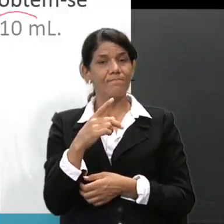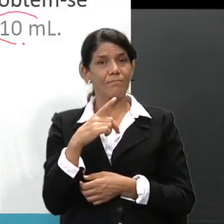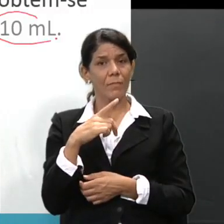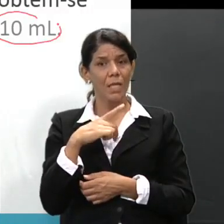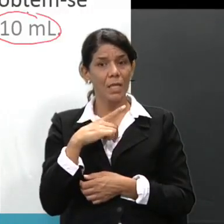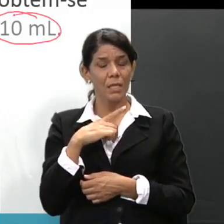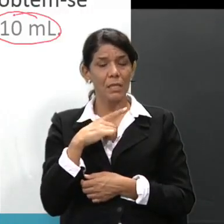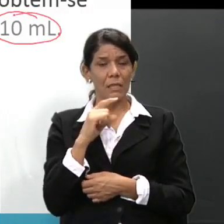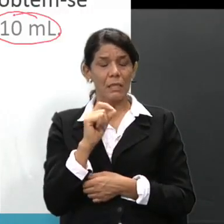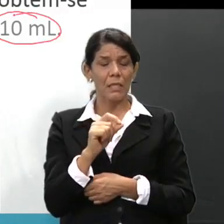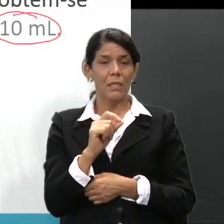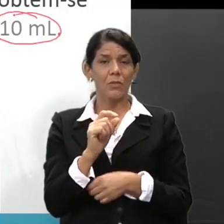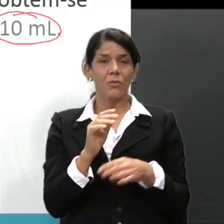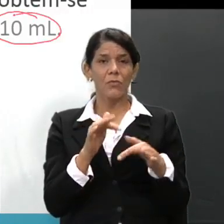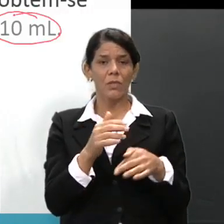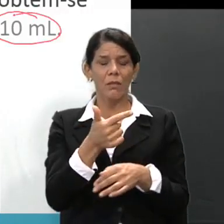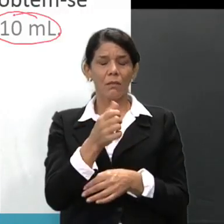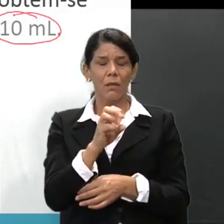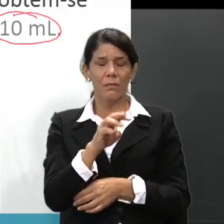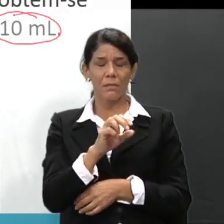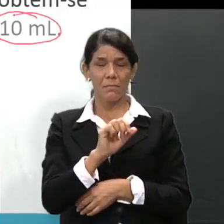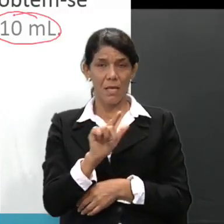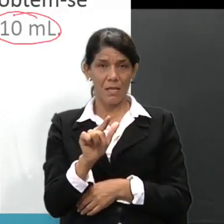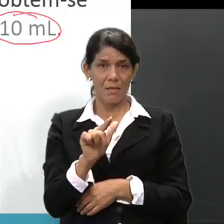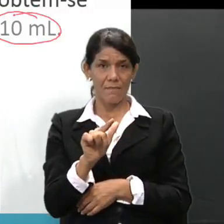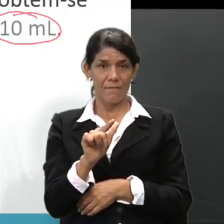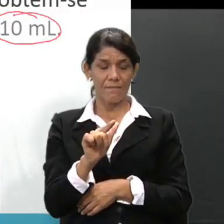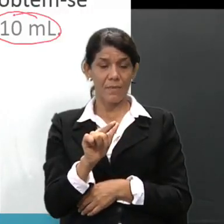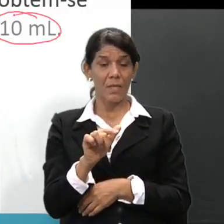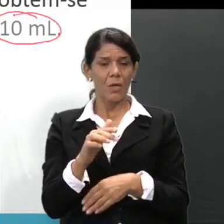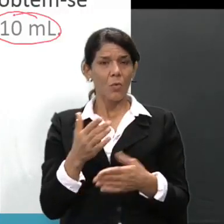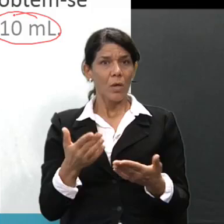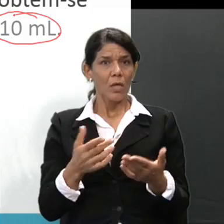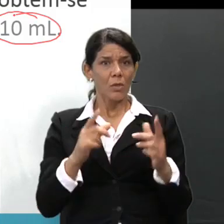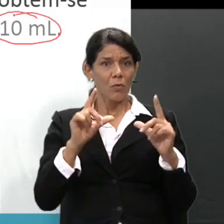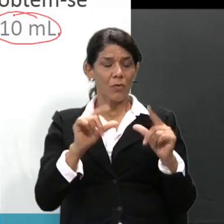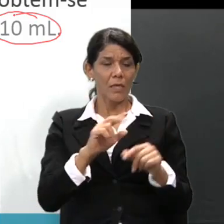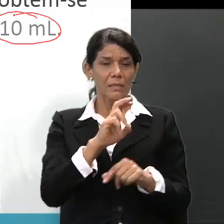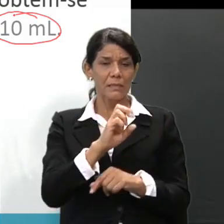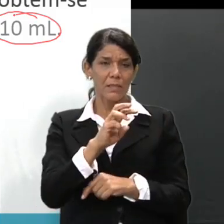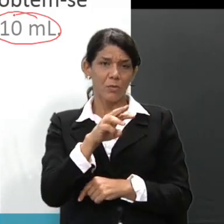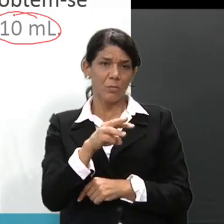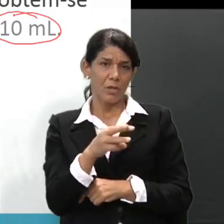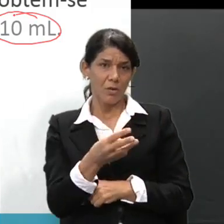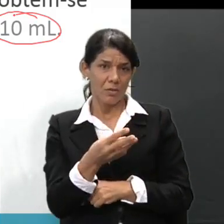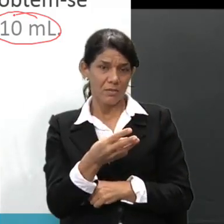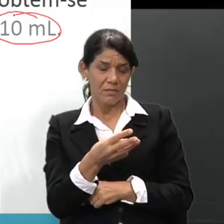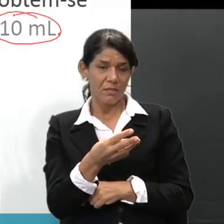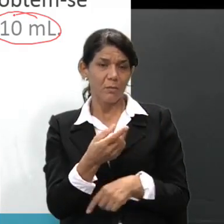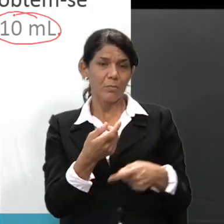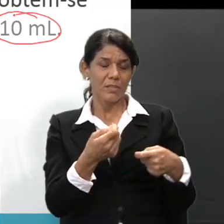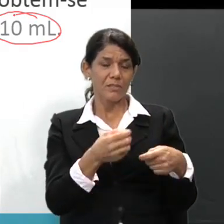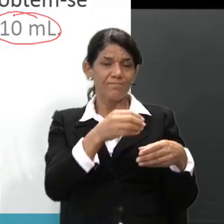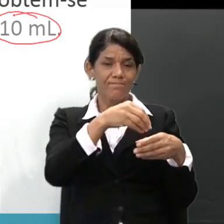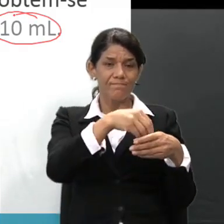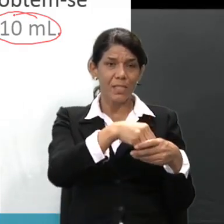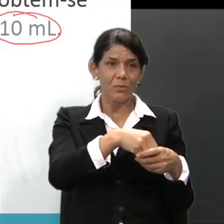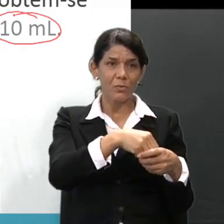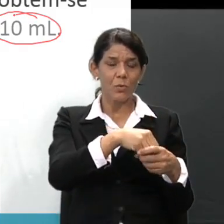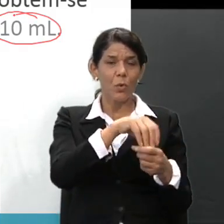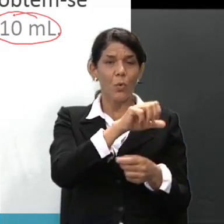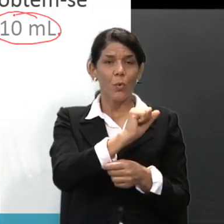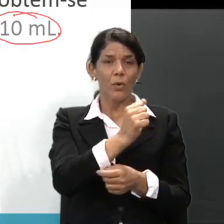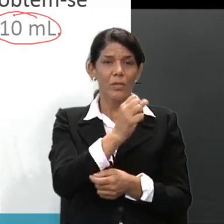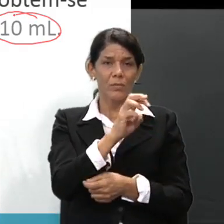teremos, então, ao final, 10 ml. Então, quando o frasco for de 5 milhões, eu devo injetar